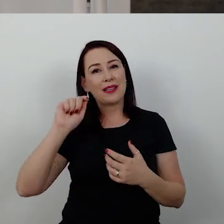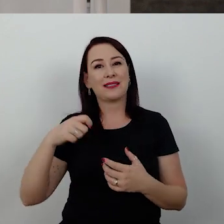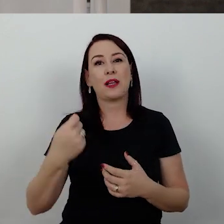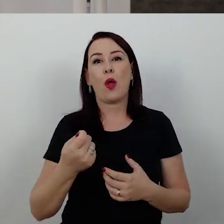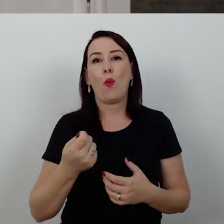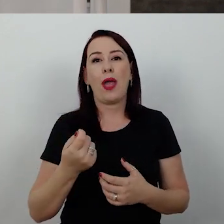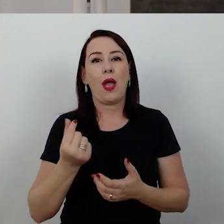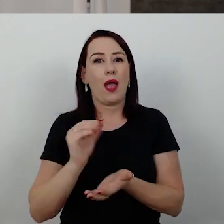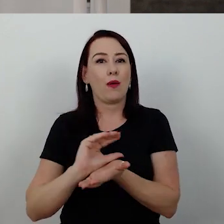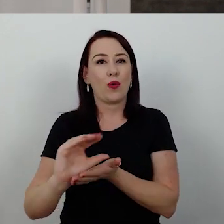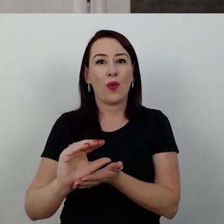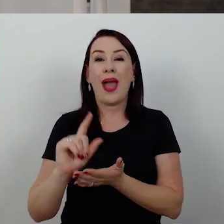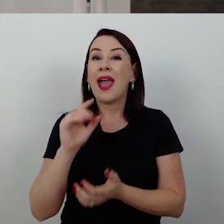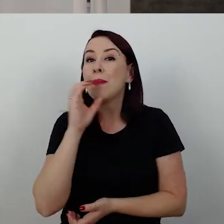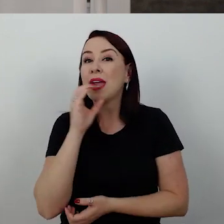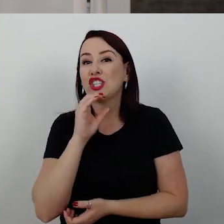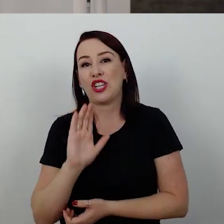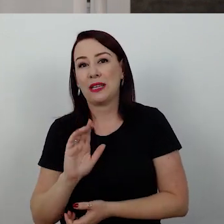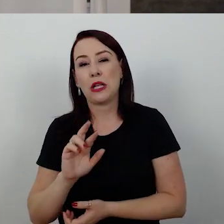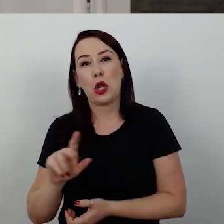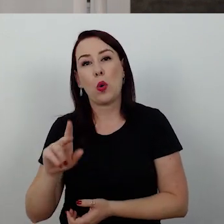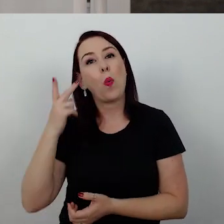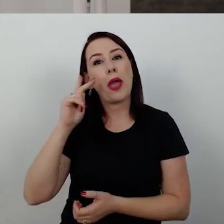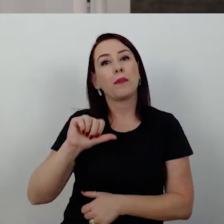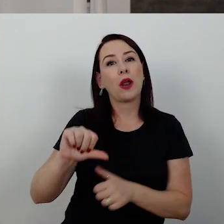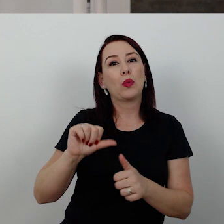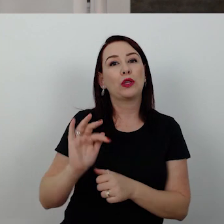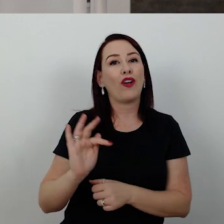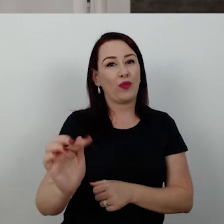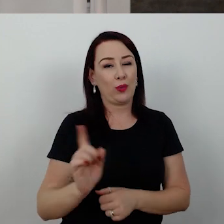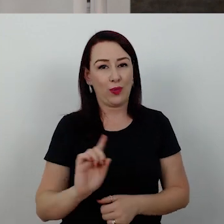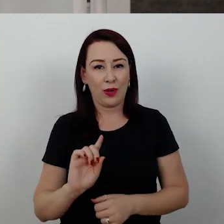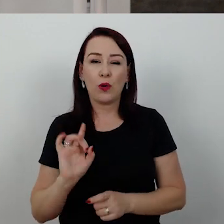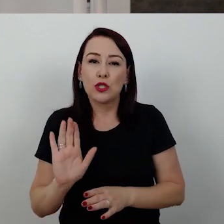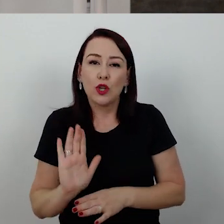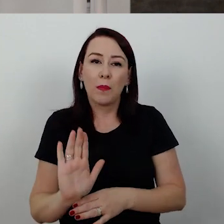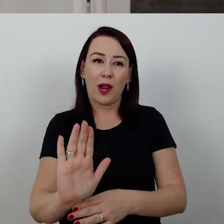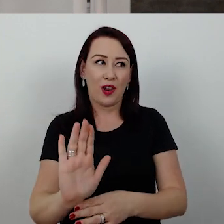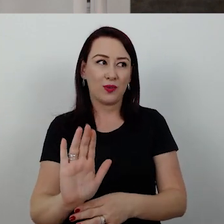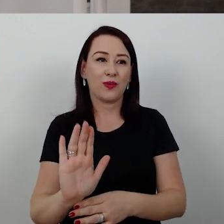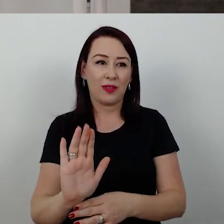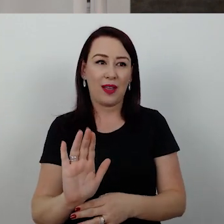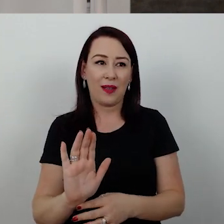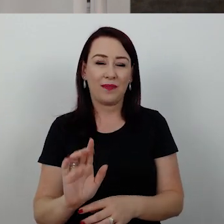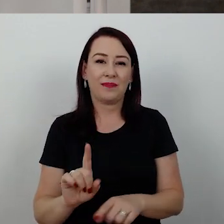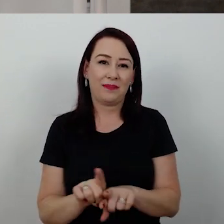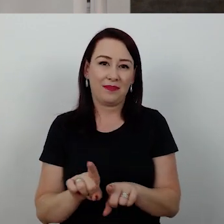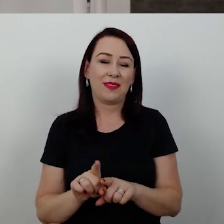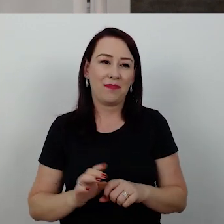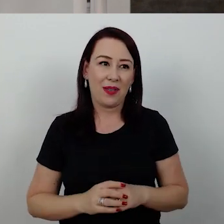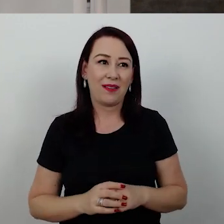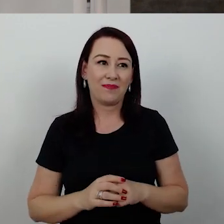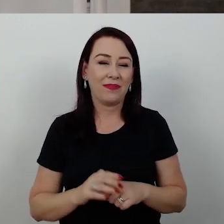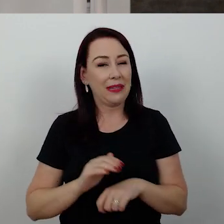recurso estruturante, ele é emergencial e vai aí tirar do sufoco, né, e libertar ideias,